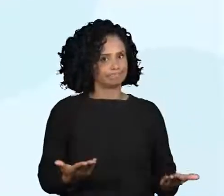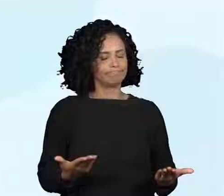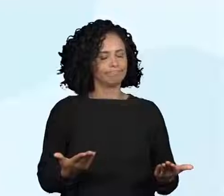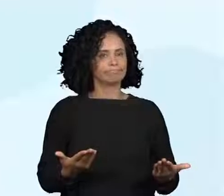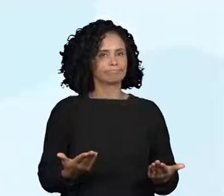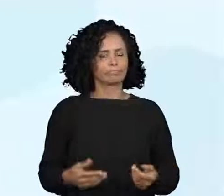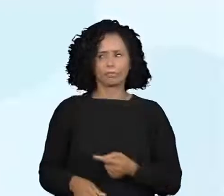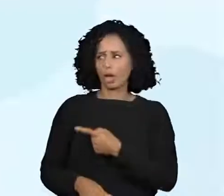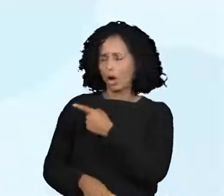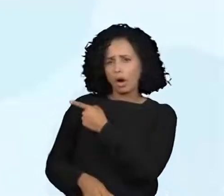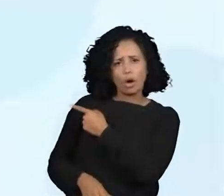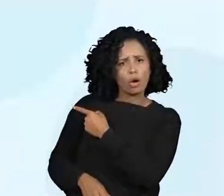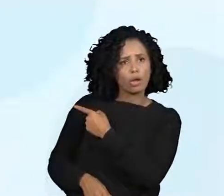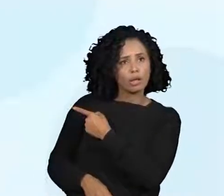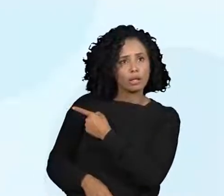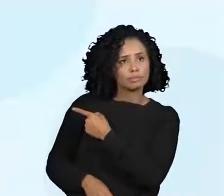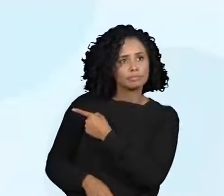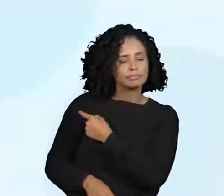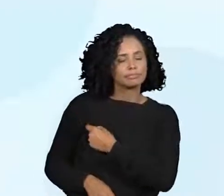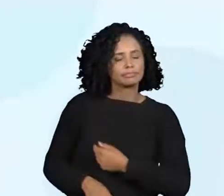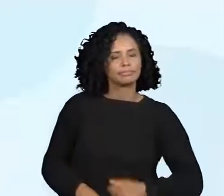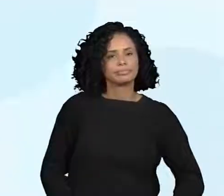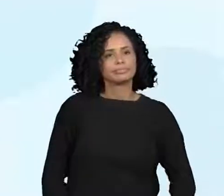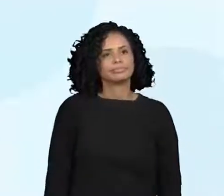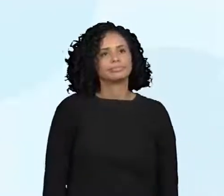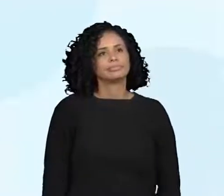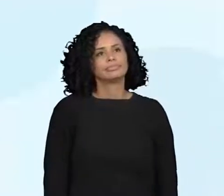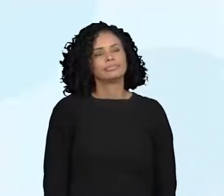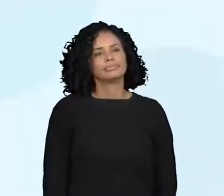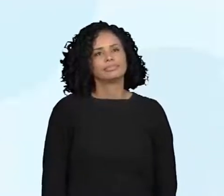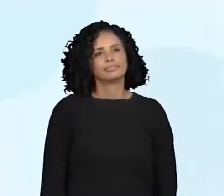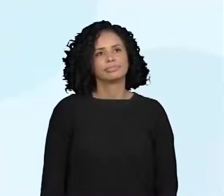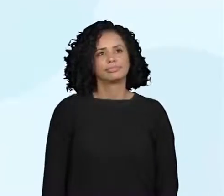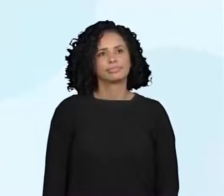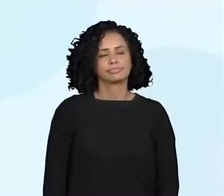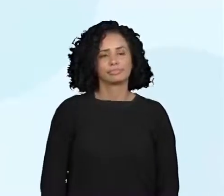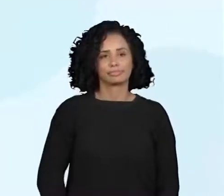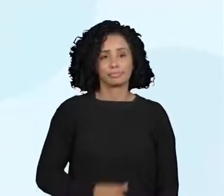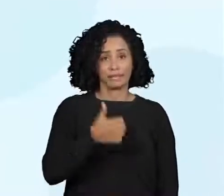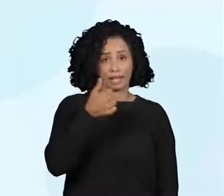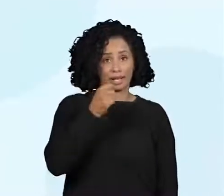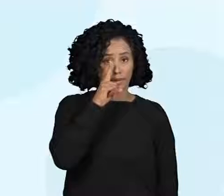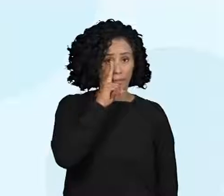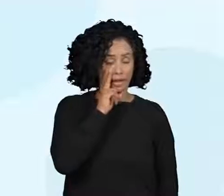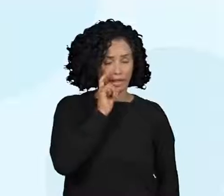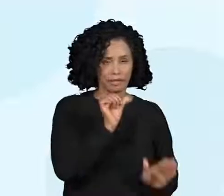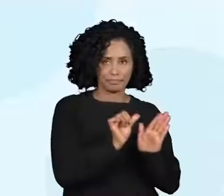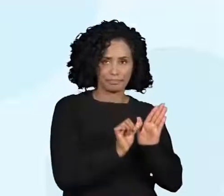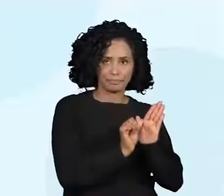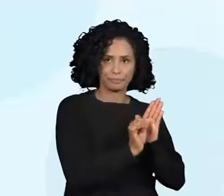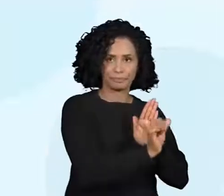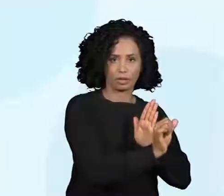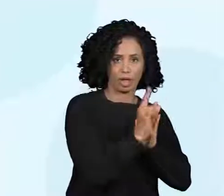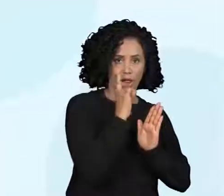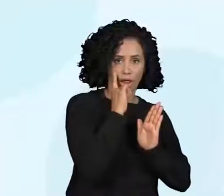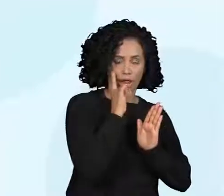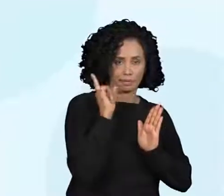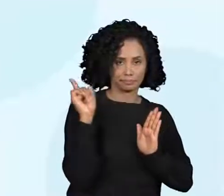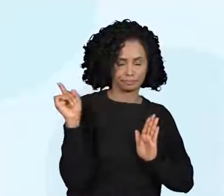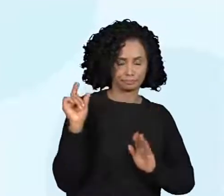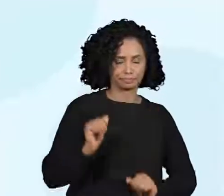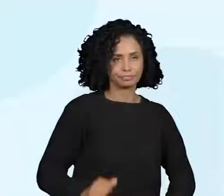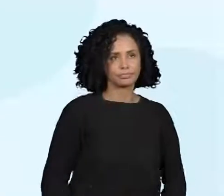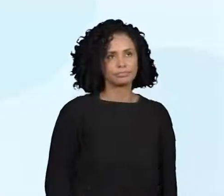essa parte aqui, vou até pegar uma marca texto, amarelo, característica